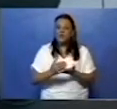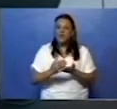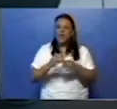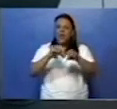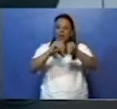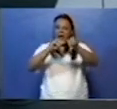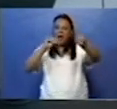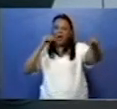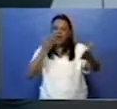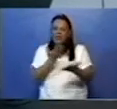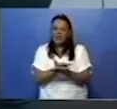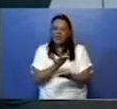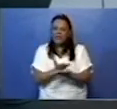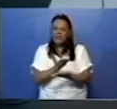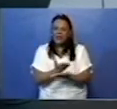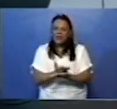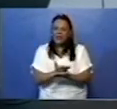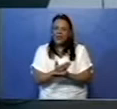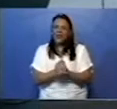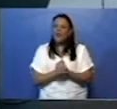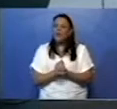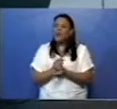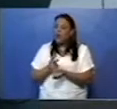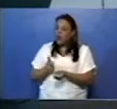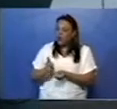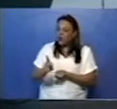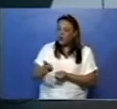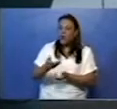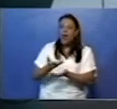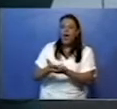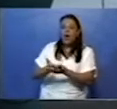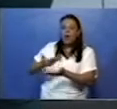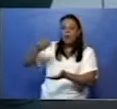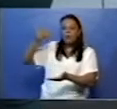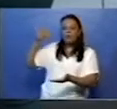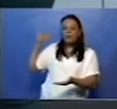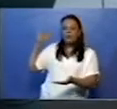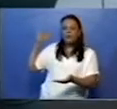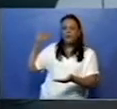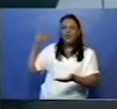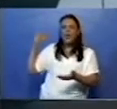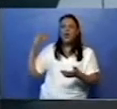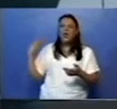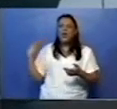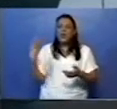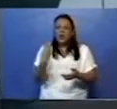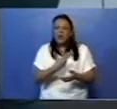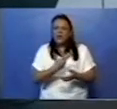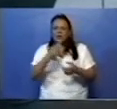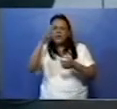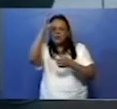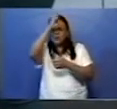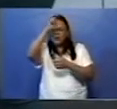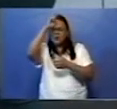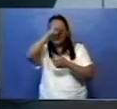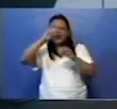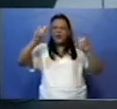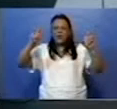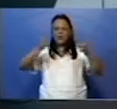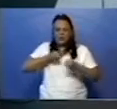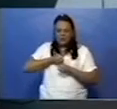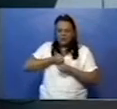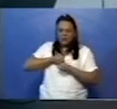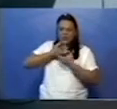dar sequência na aula que nós já tivemos anteriormente. Nós estávamos falando a respeito do sintagma